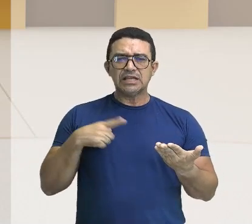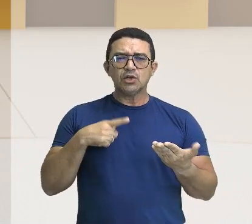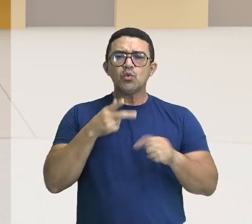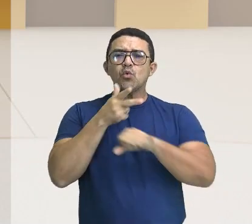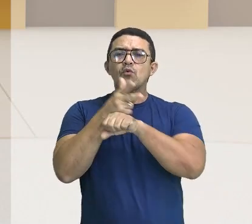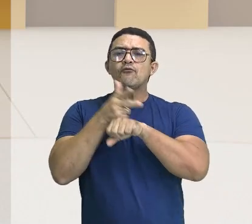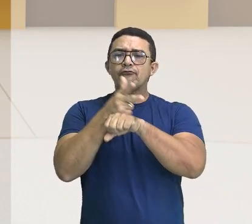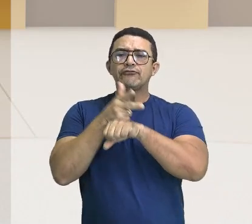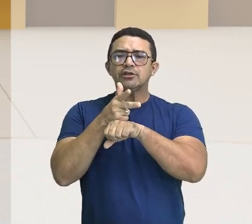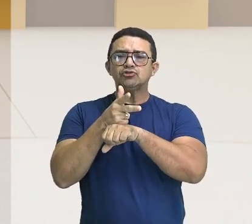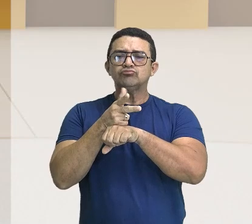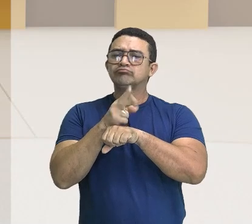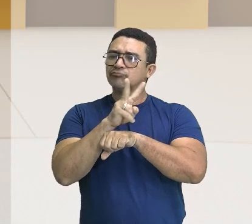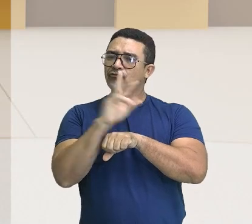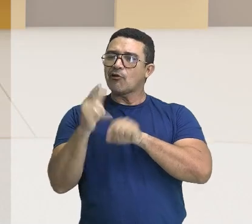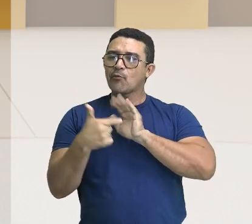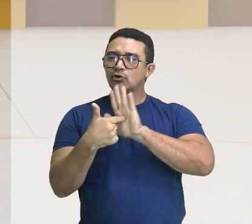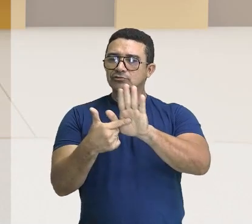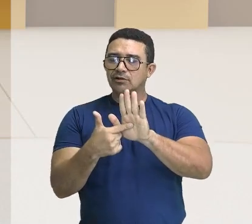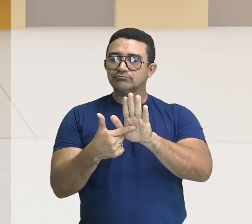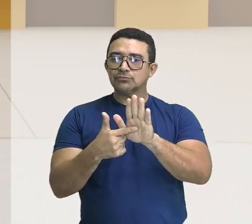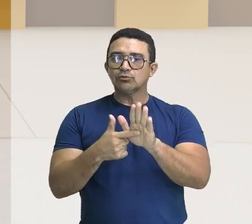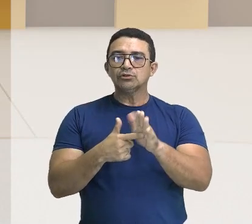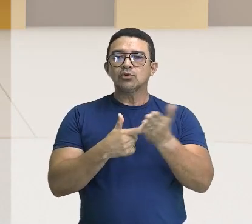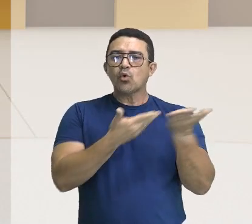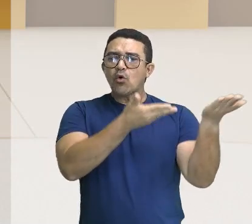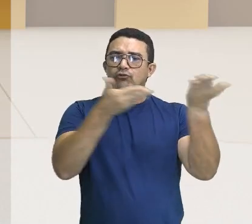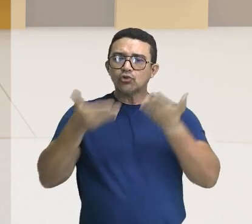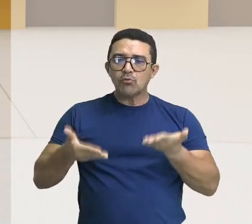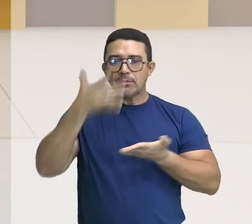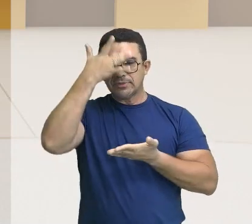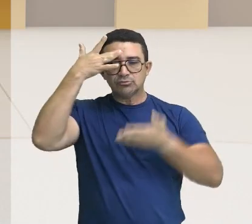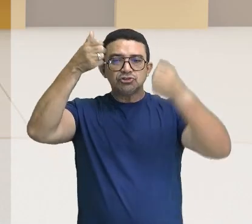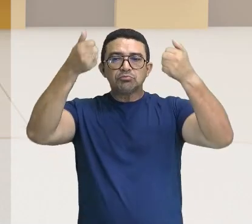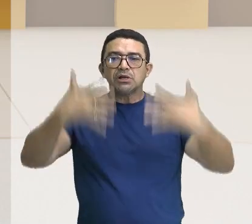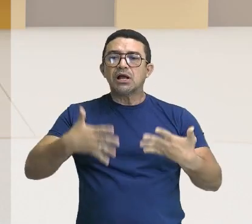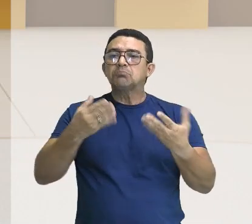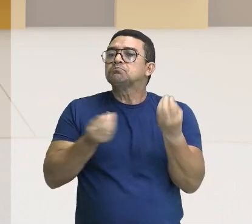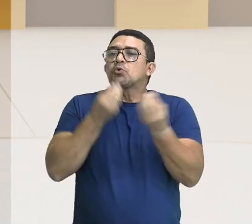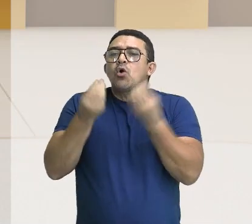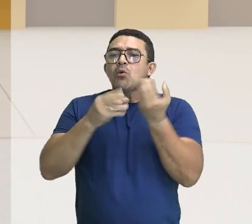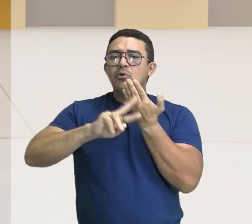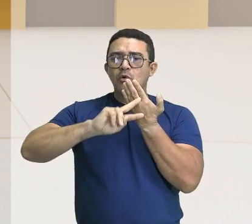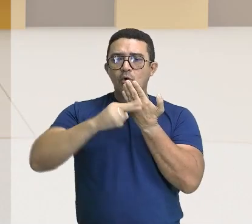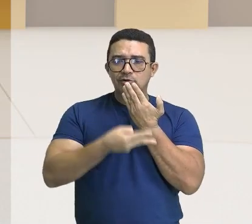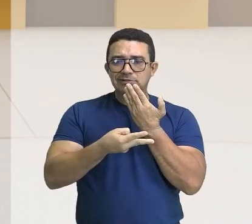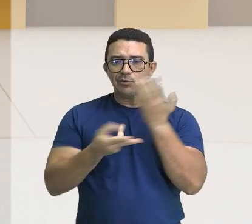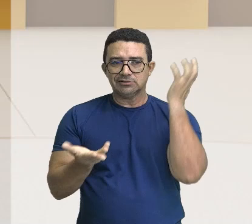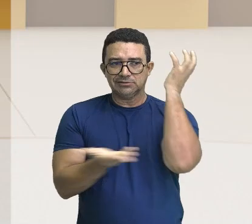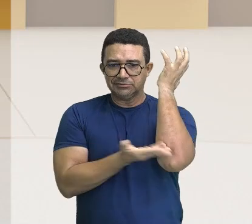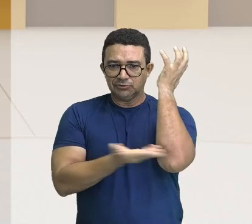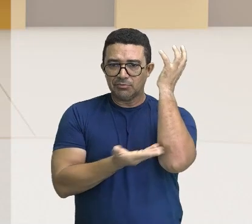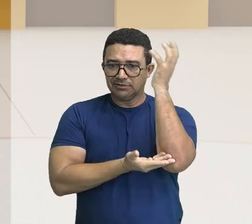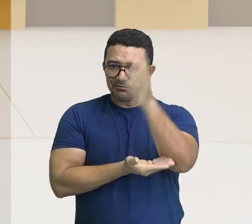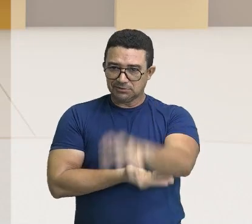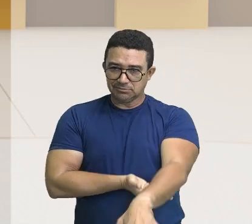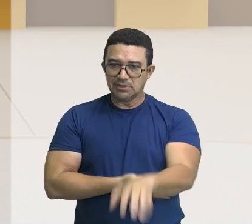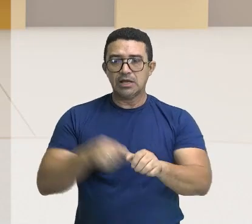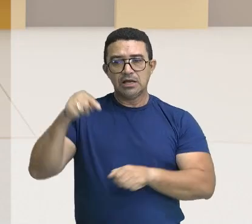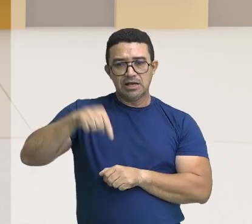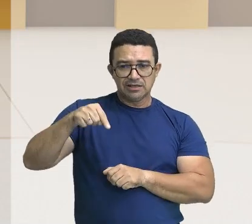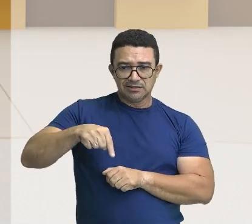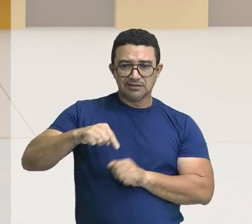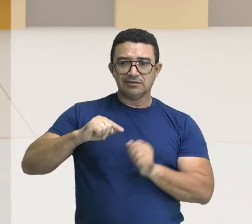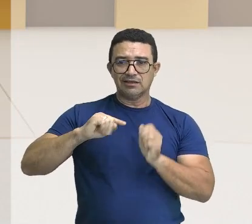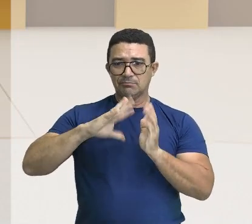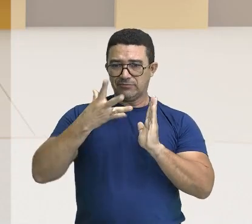que conta um pouco isso, né? A gente trouxe uma convidada para explicar para vocês quais são as consequências do desmatamento, não só aqui para